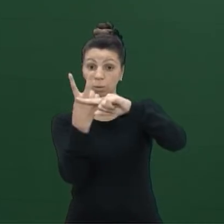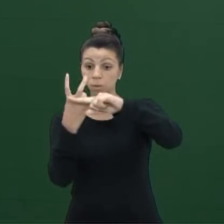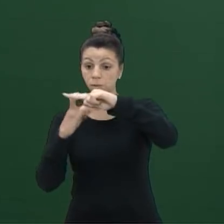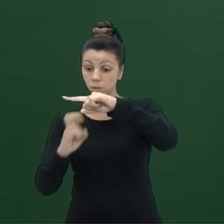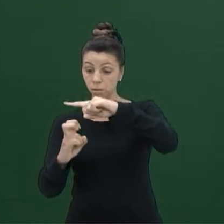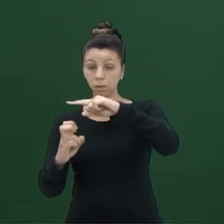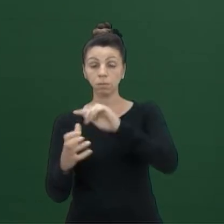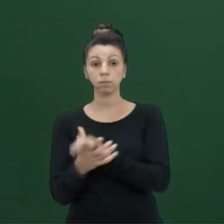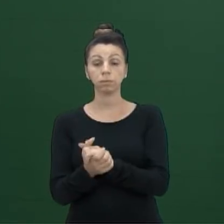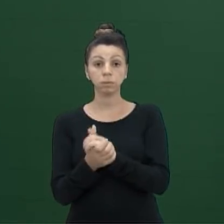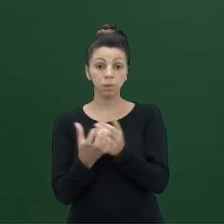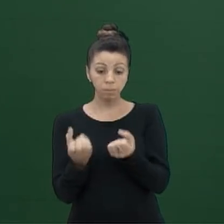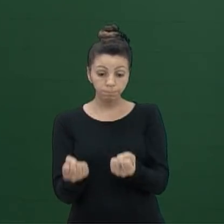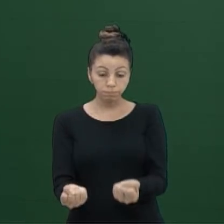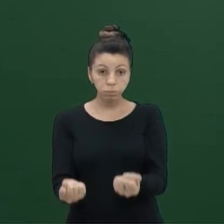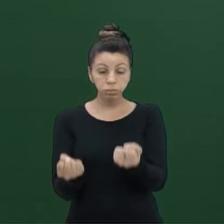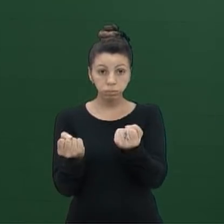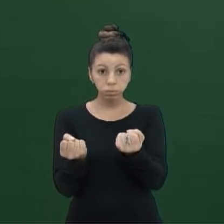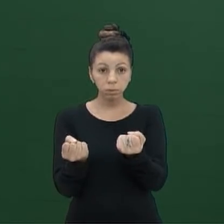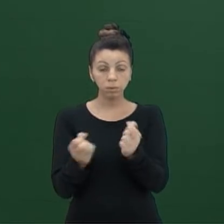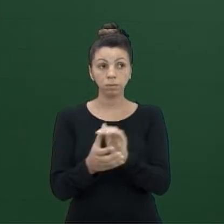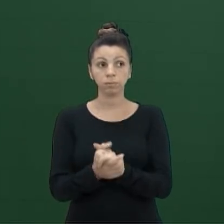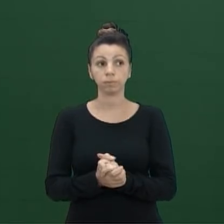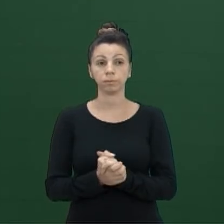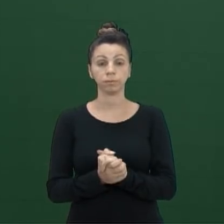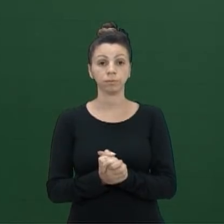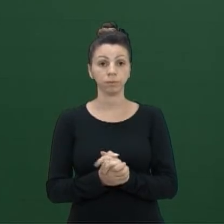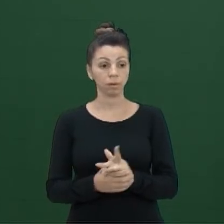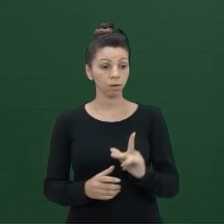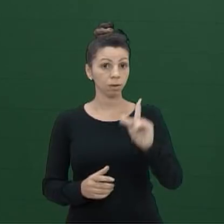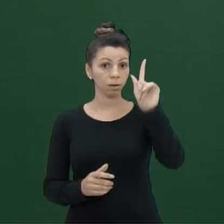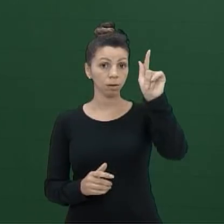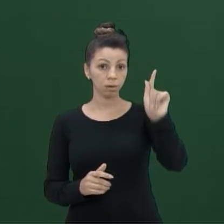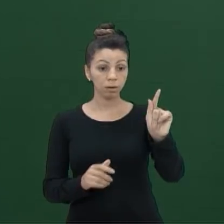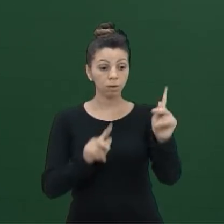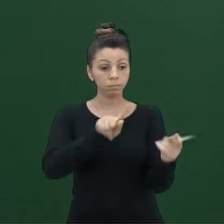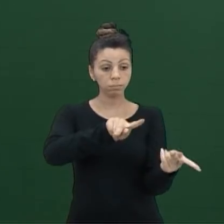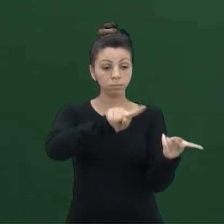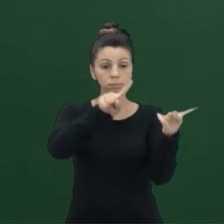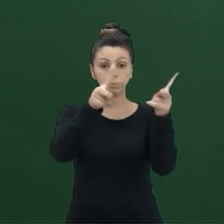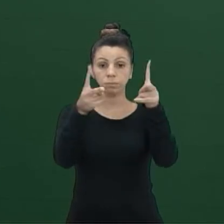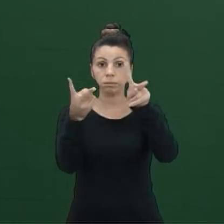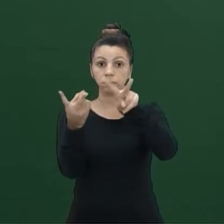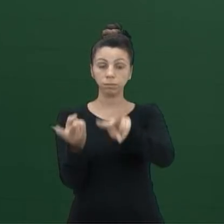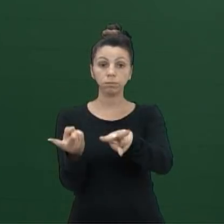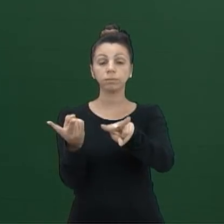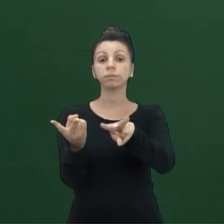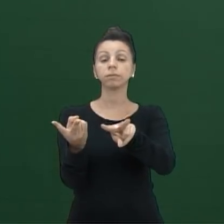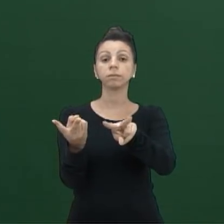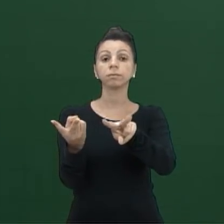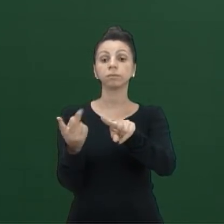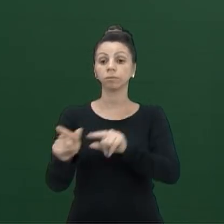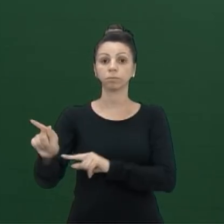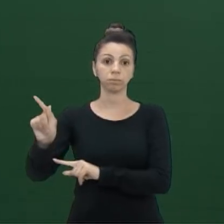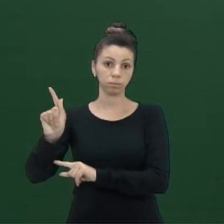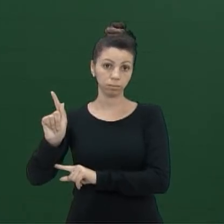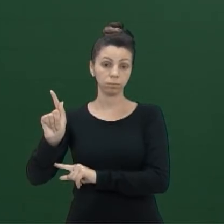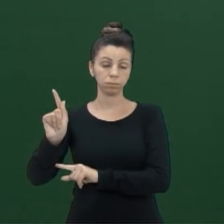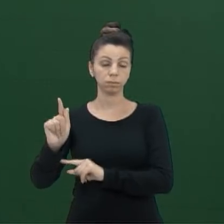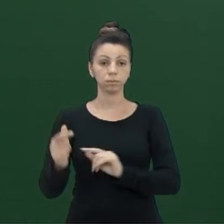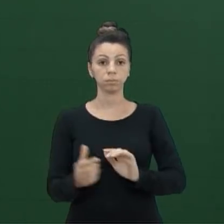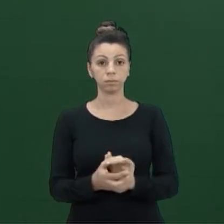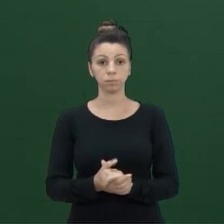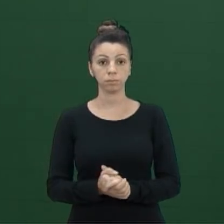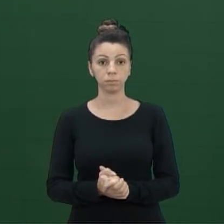gramas, então é importante a gente transformar agora esse novo peso em valores de grama, unidades